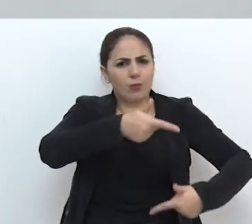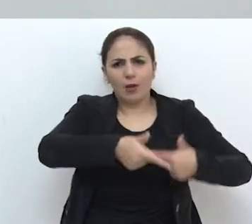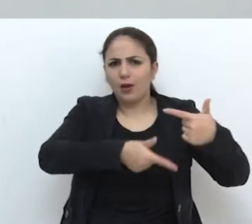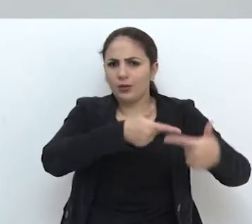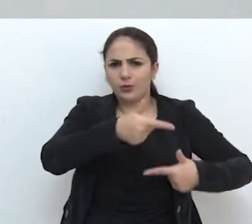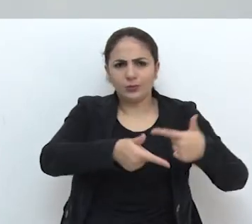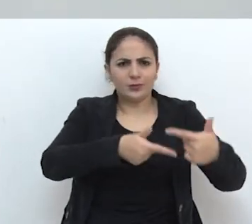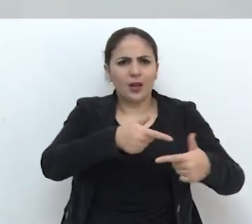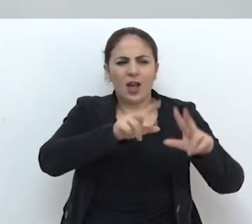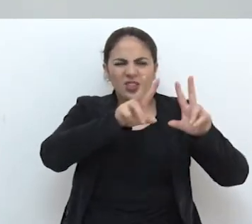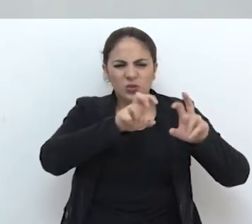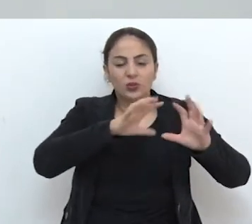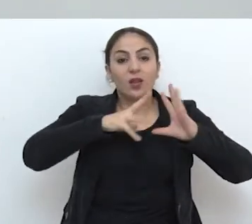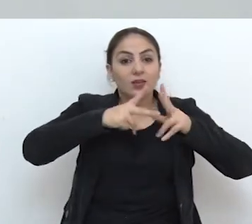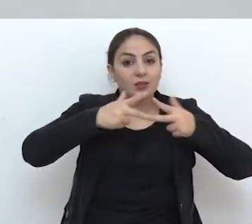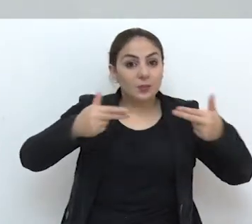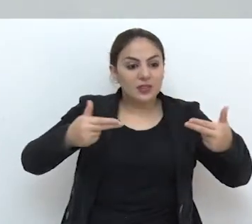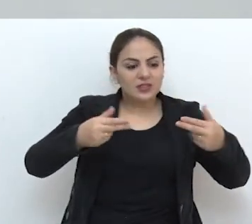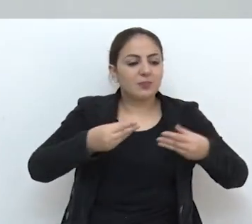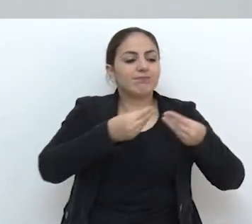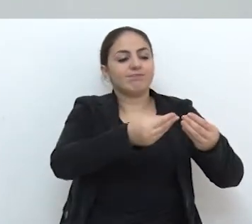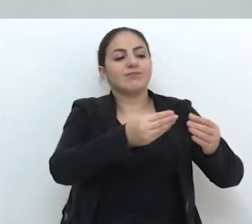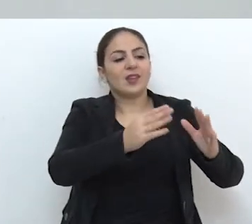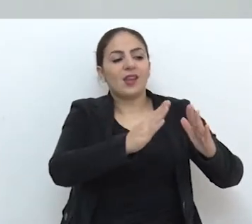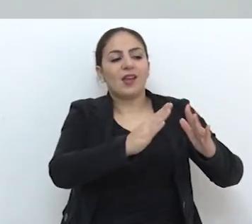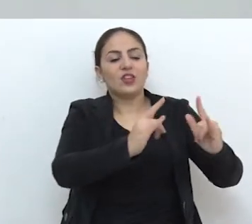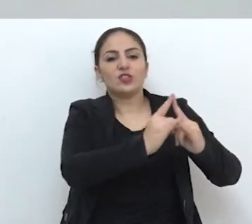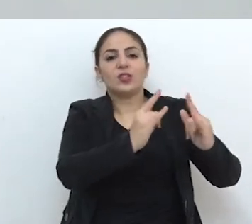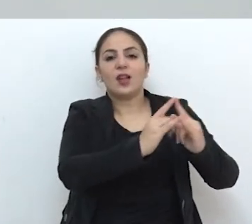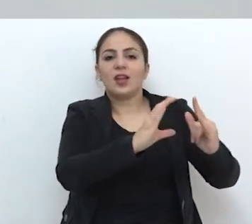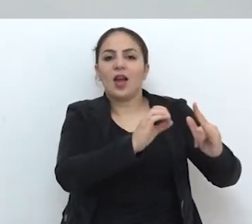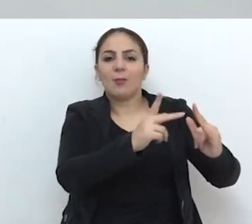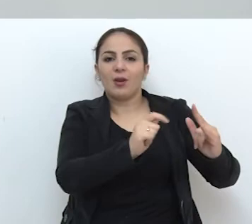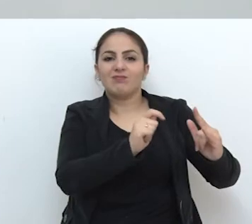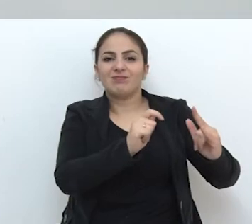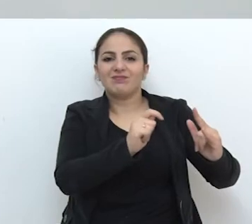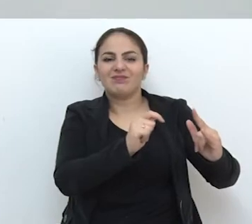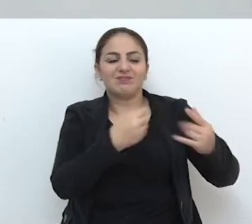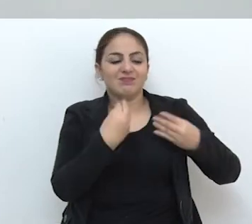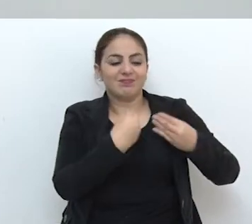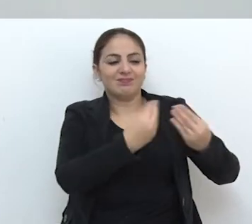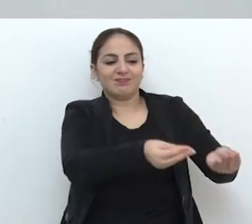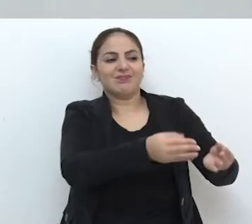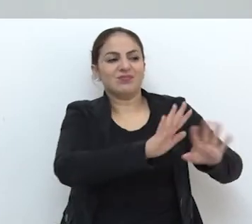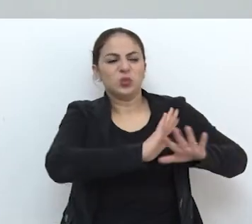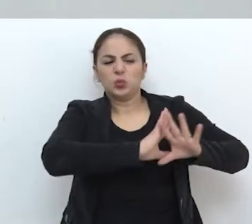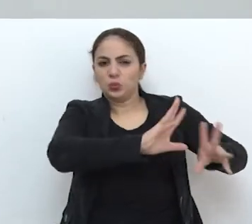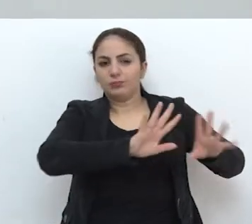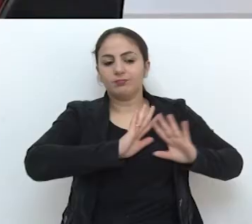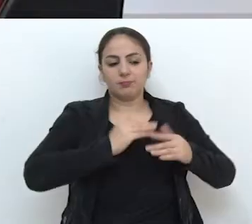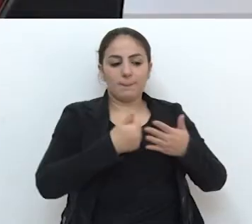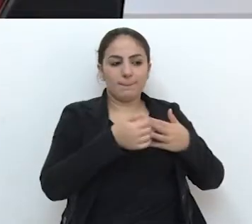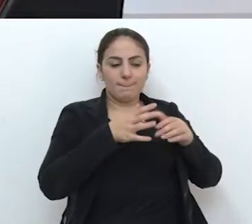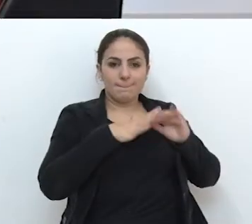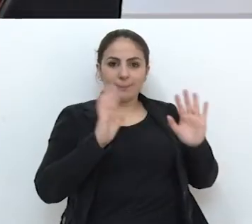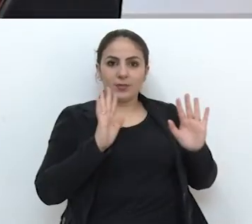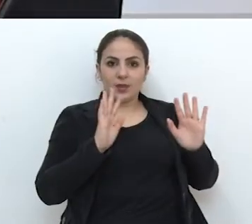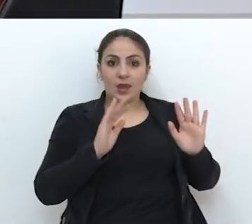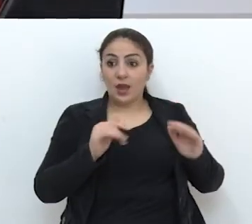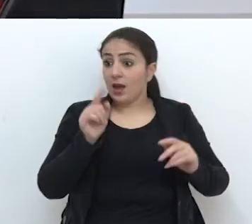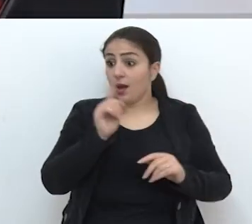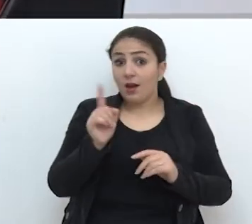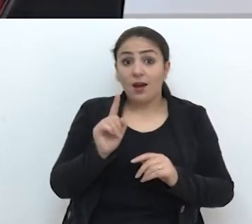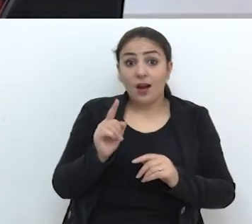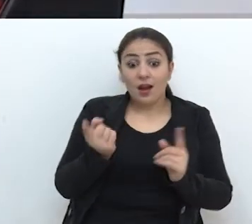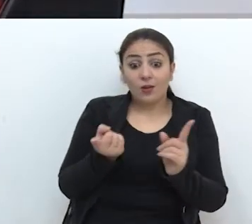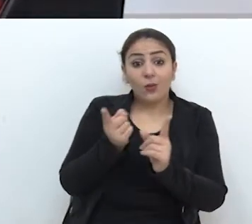relação aos animais hoje em Passo Fundo para a entidade. Ao invés do CAPA ajudar o poder público como ONG, hoje é o poder público